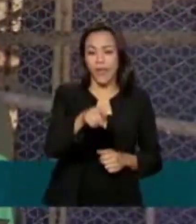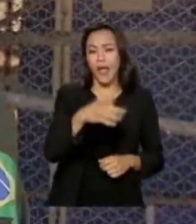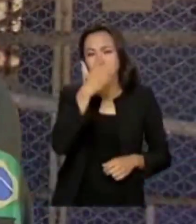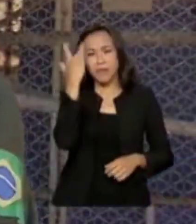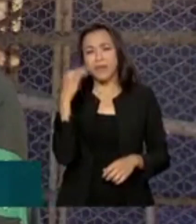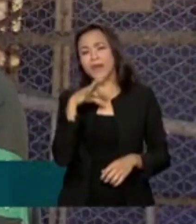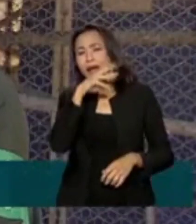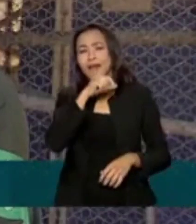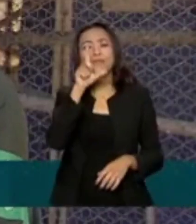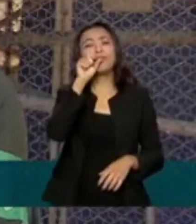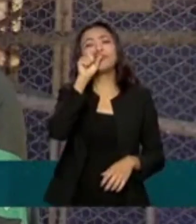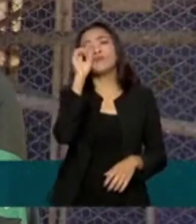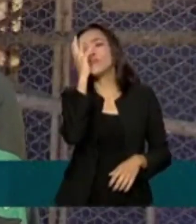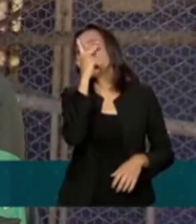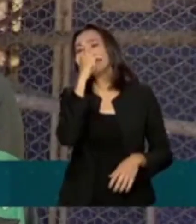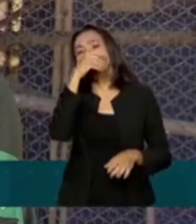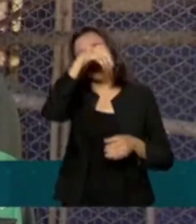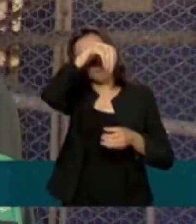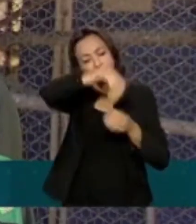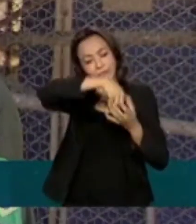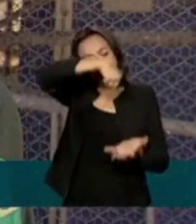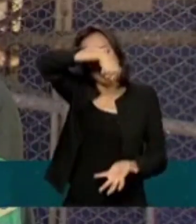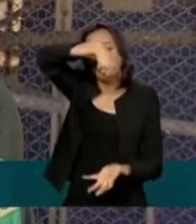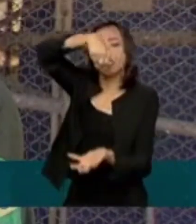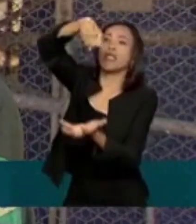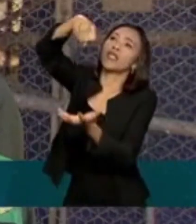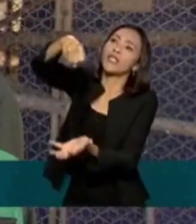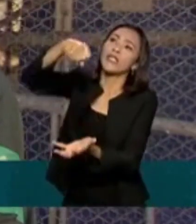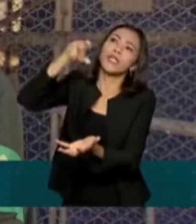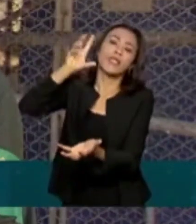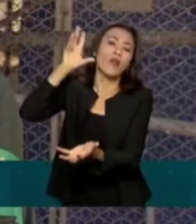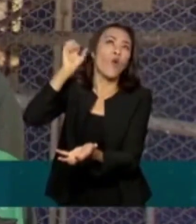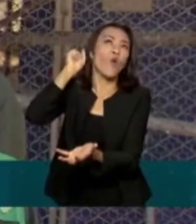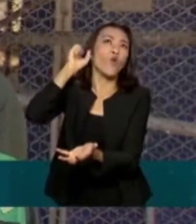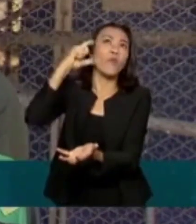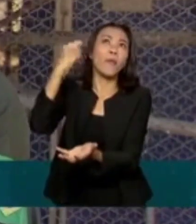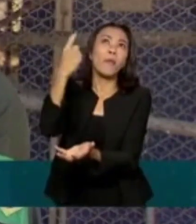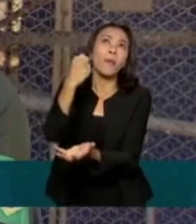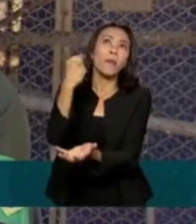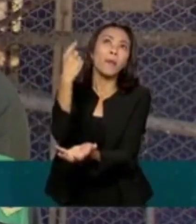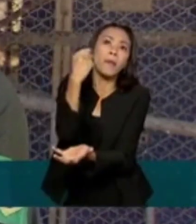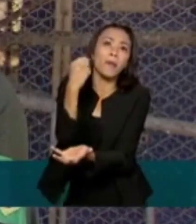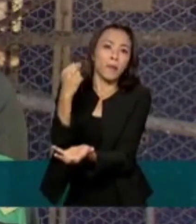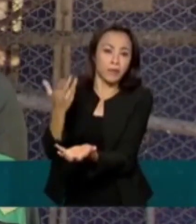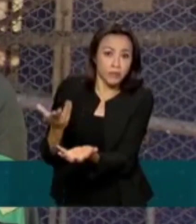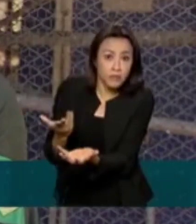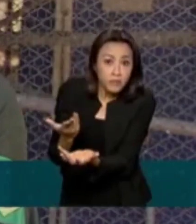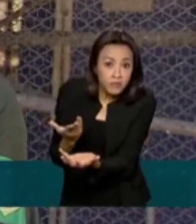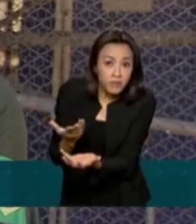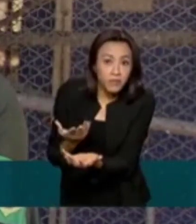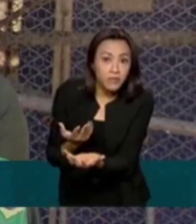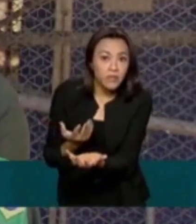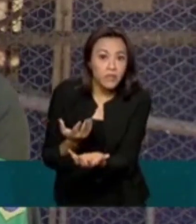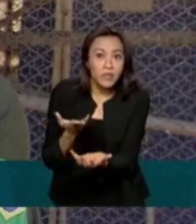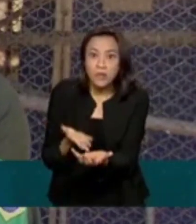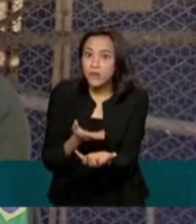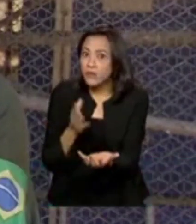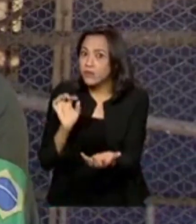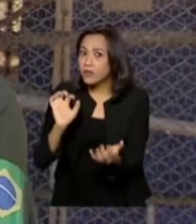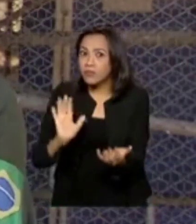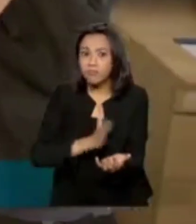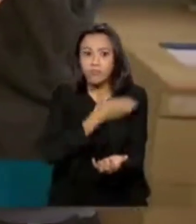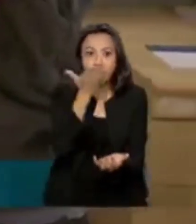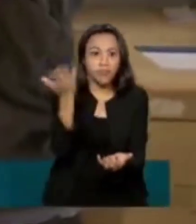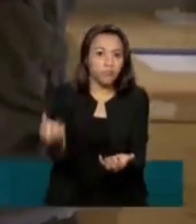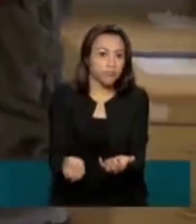bonitinho ter o canário na gaiola, gostam do canto dele, né? E, além disso, tem uma prática terrível no Brasil de